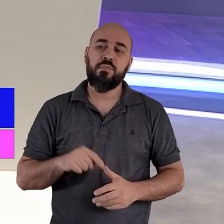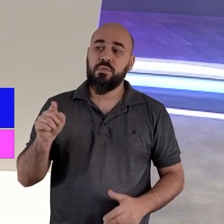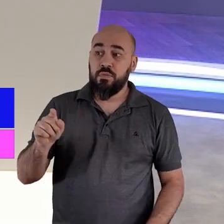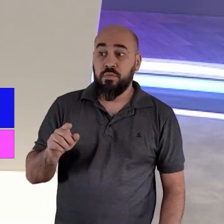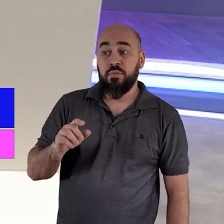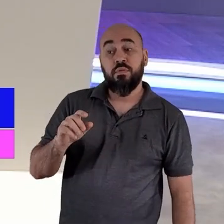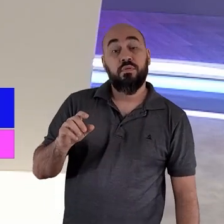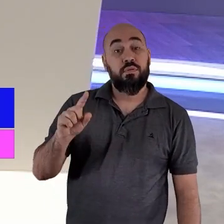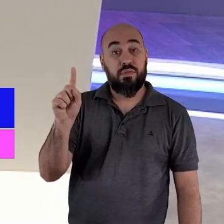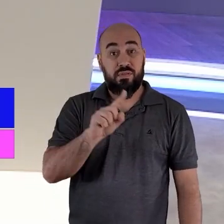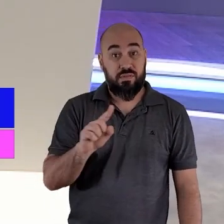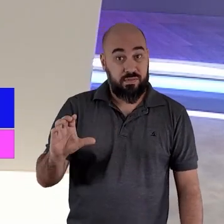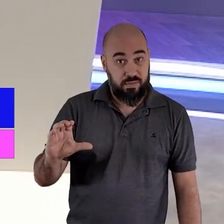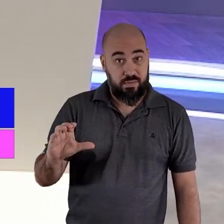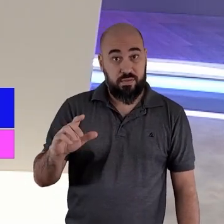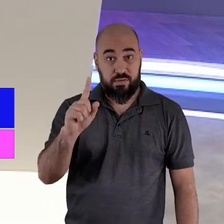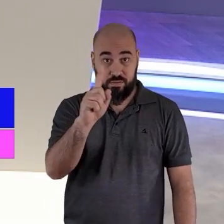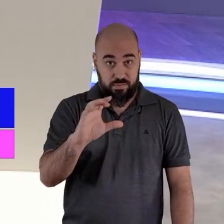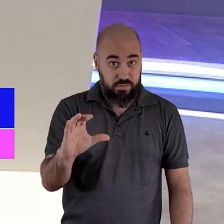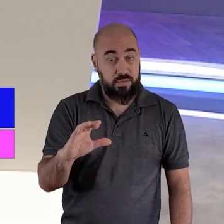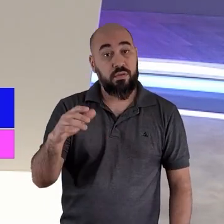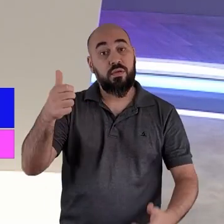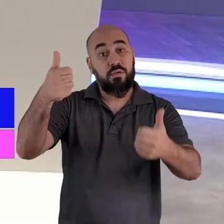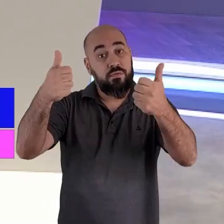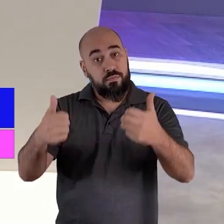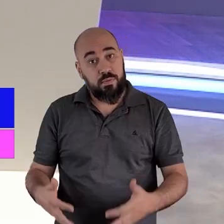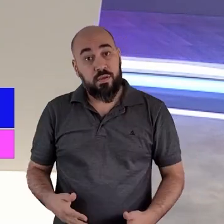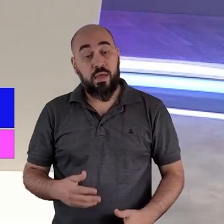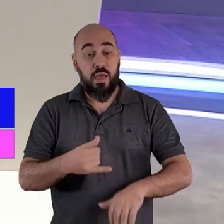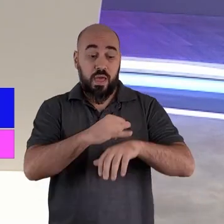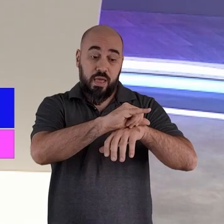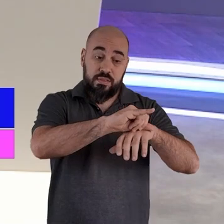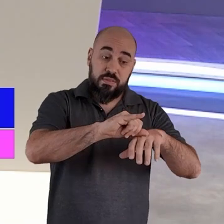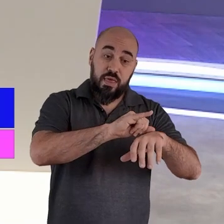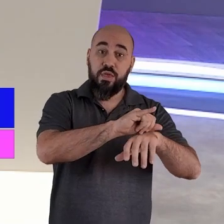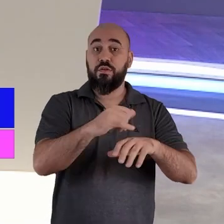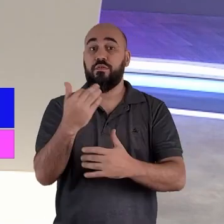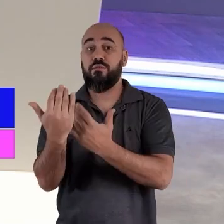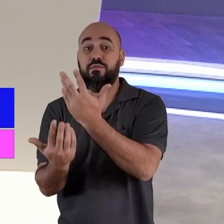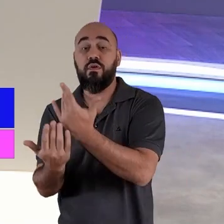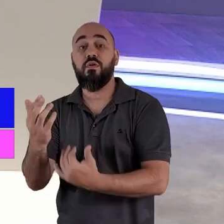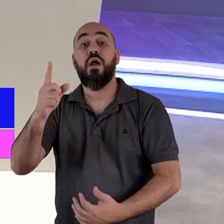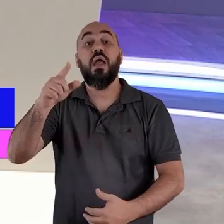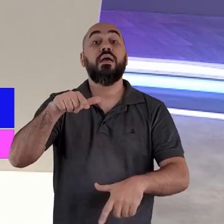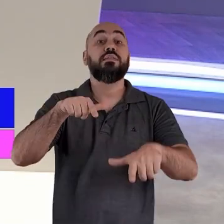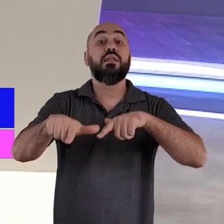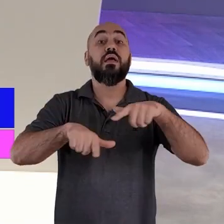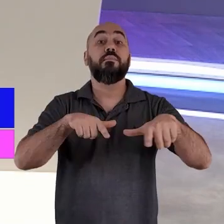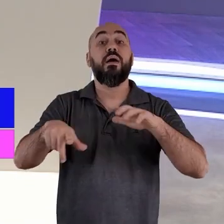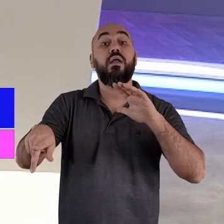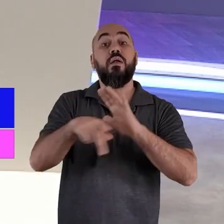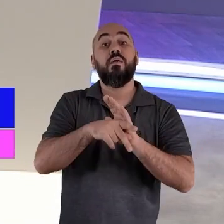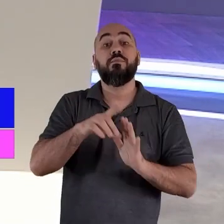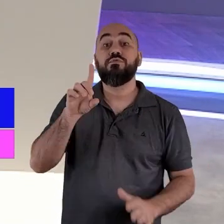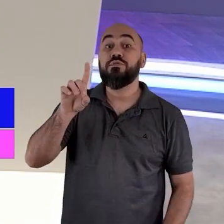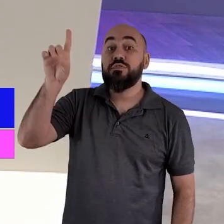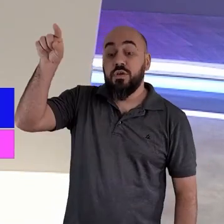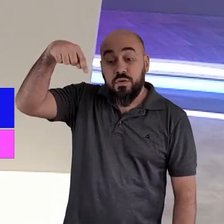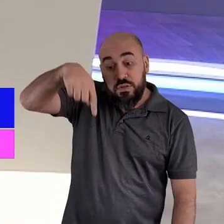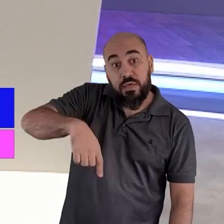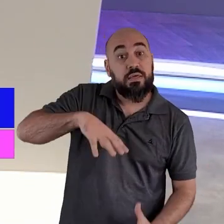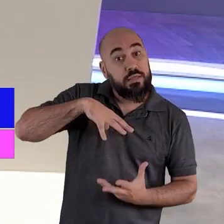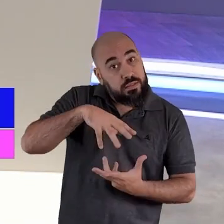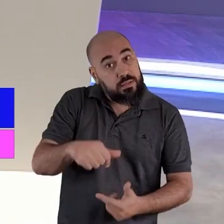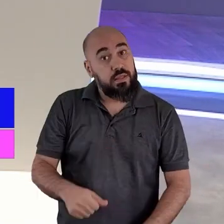o azeite e o fogo representam a obra de Deus aqui na terra. Então, essas duas testemunhas,